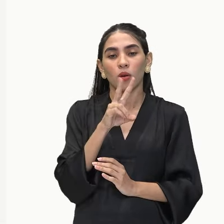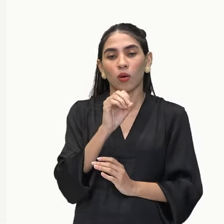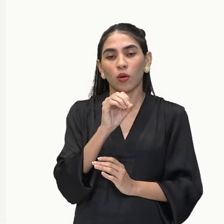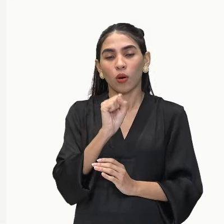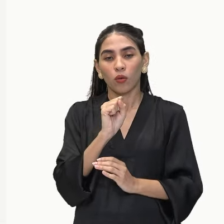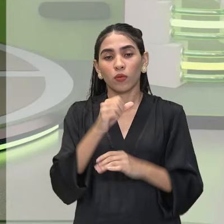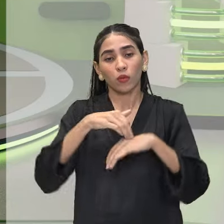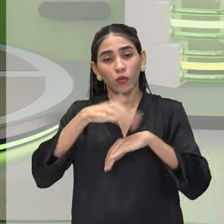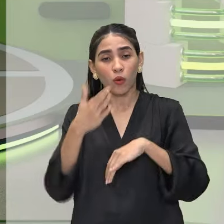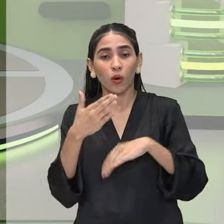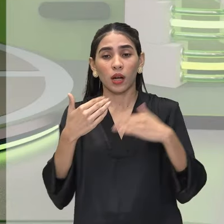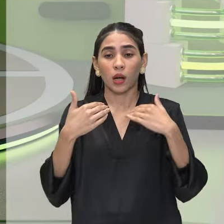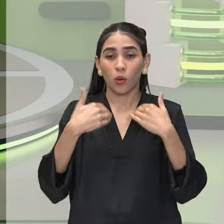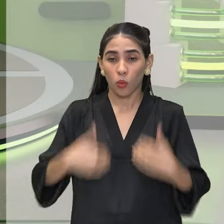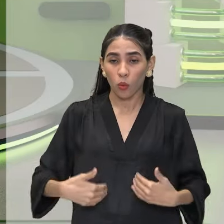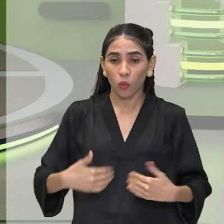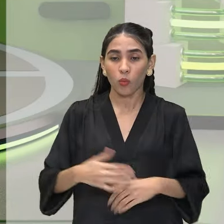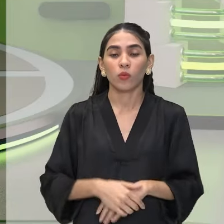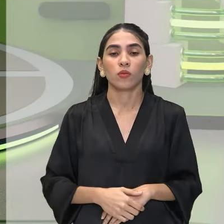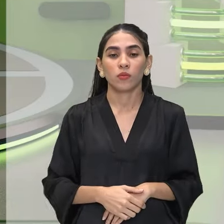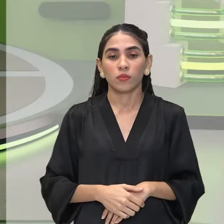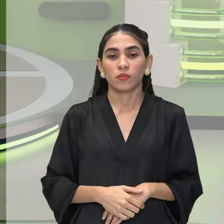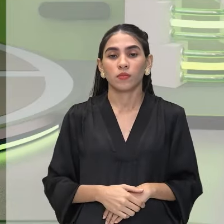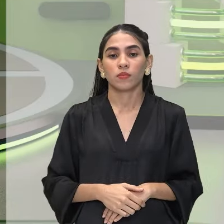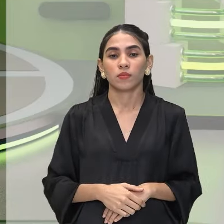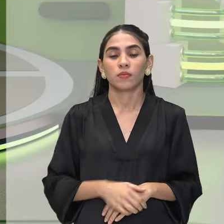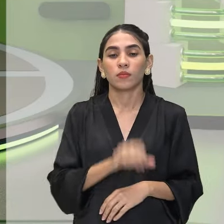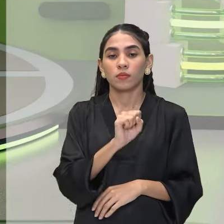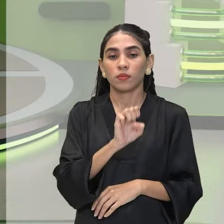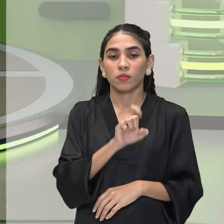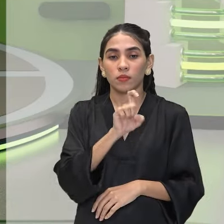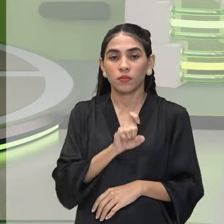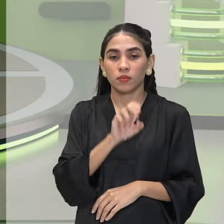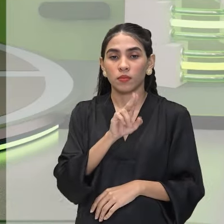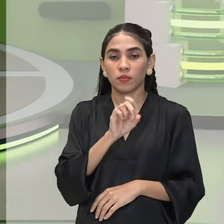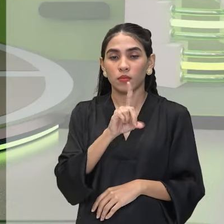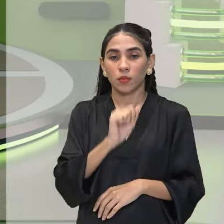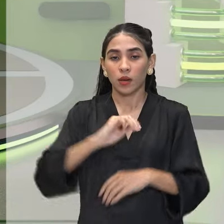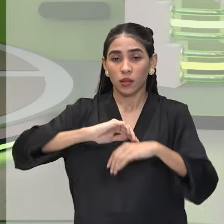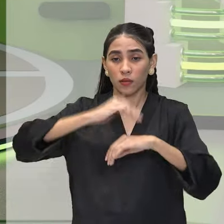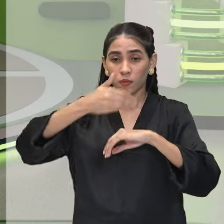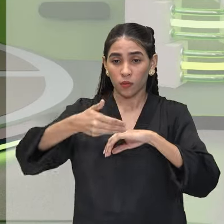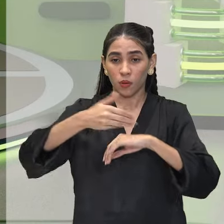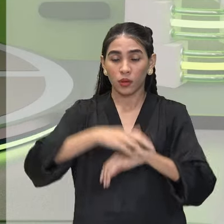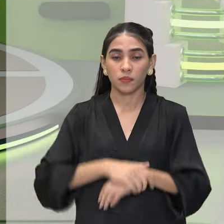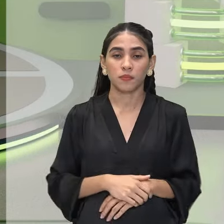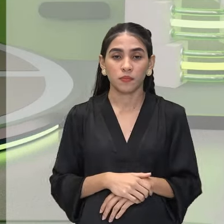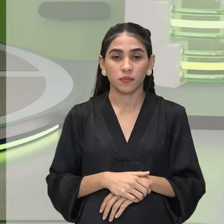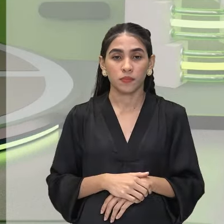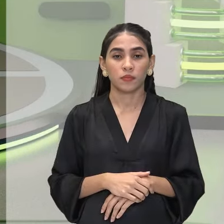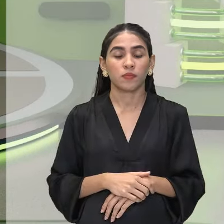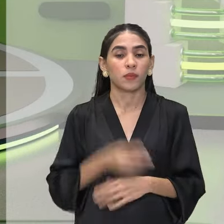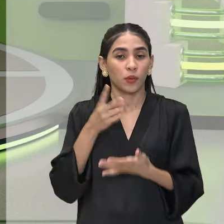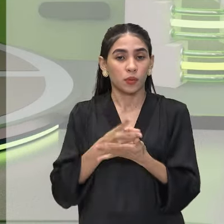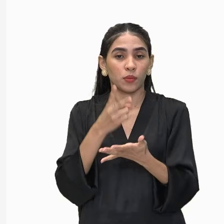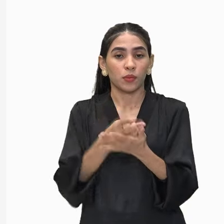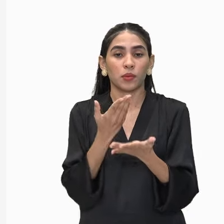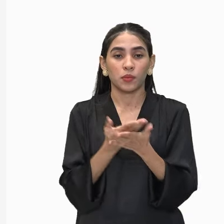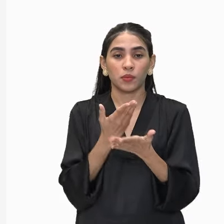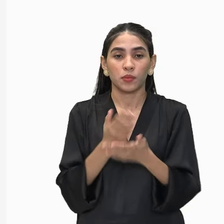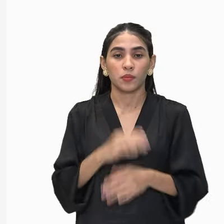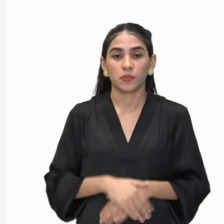do indivíduo. É isso que é a reprodução sexuada externa em linhas gerais. Para a gente continuar o estudo